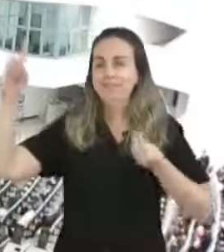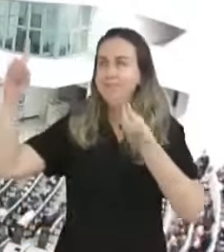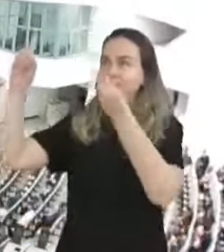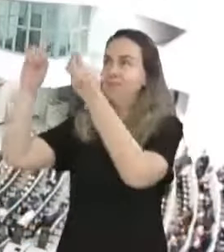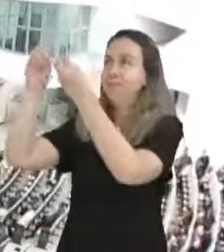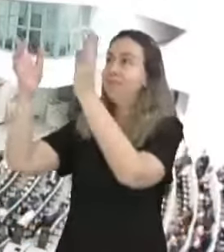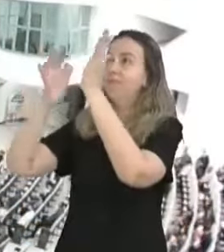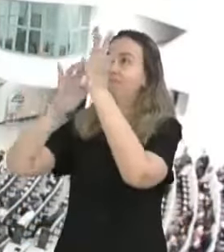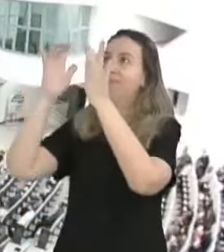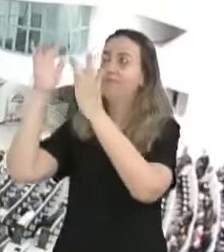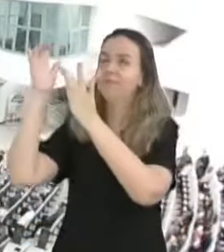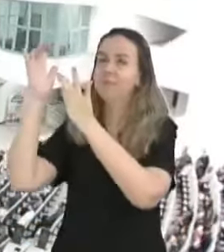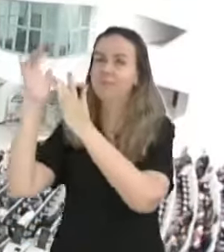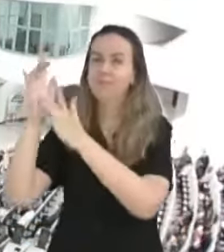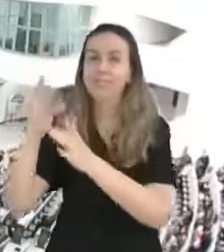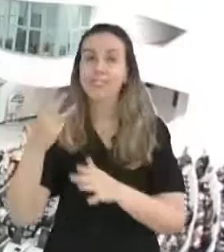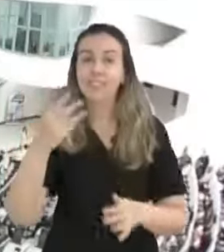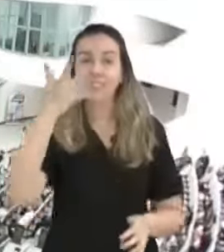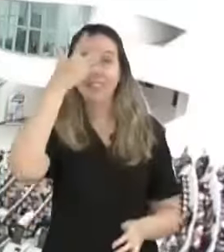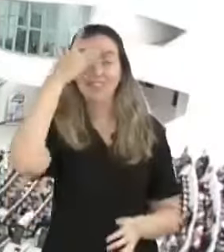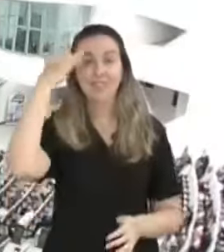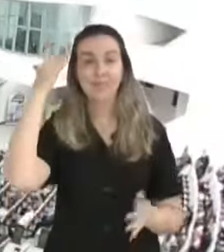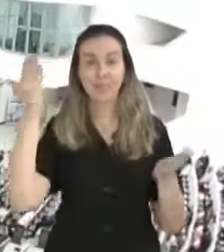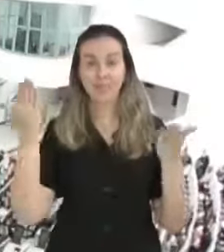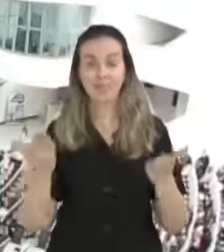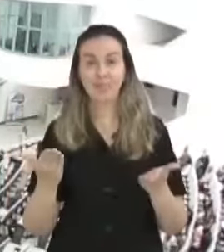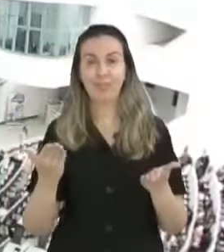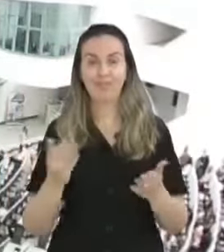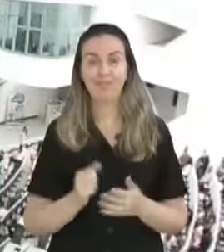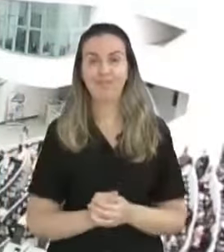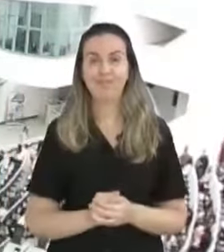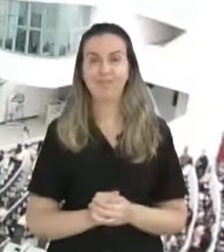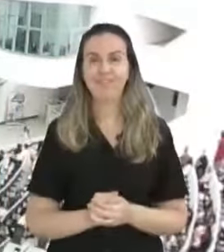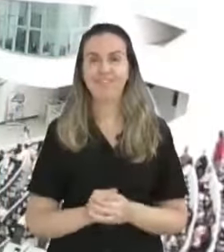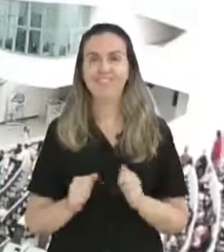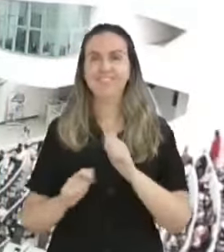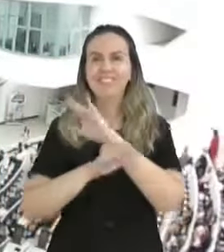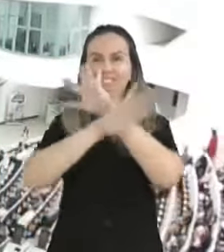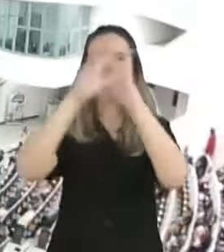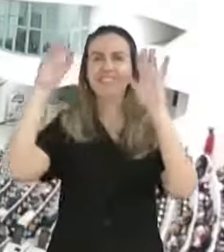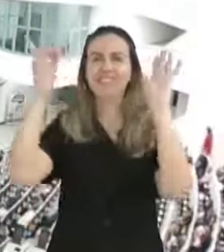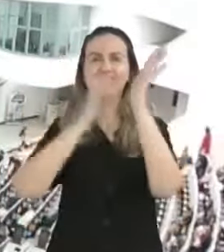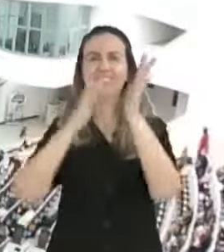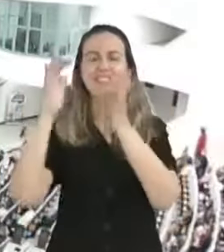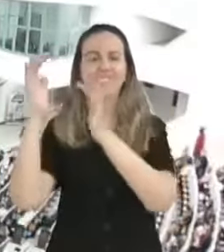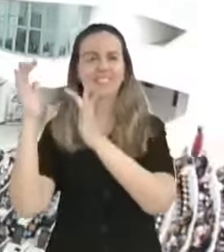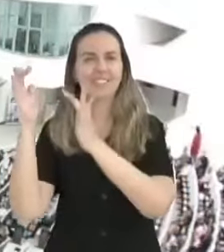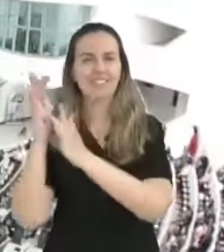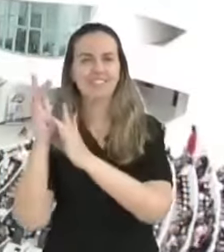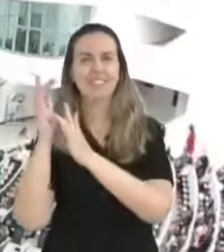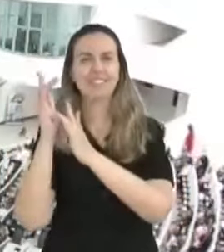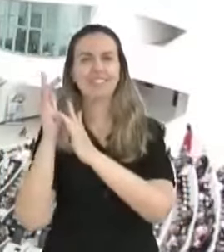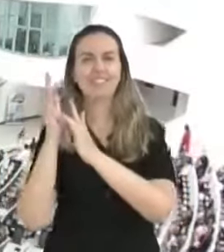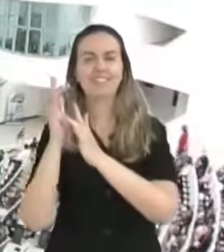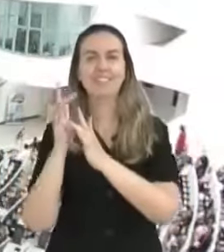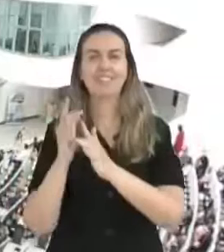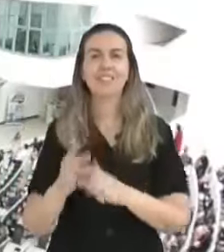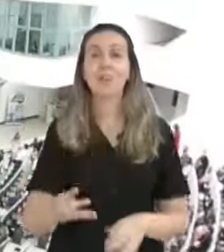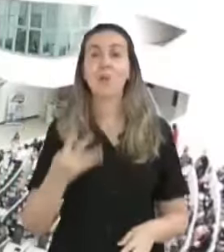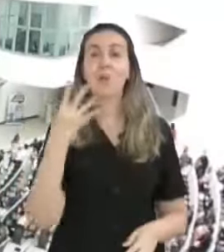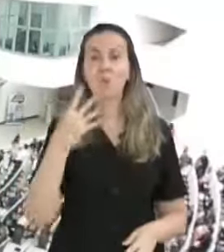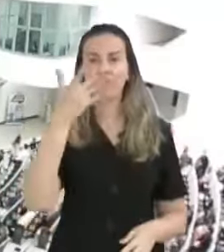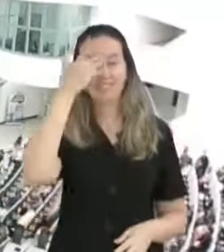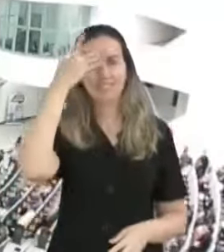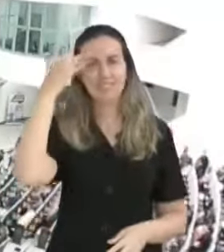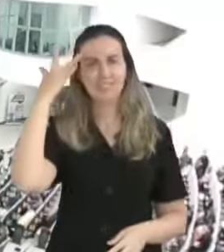Jesus? Está vindo ali a terceira pessoa. Quantos podem glorificar o nome de Jesus? Aonde está